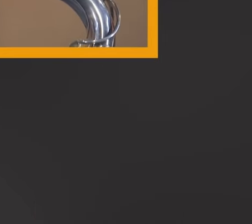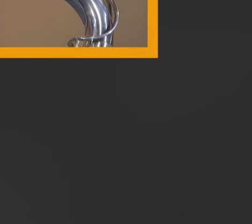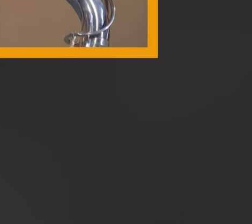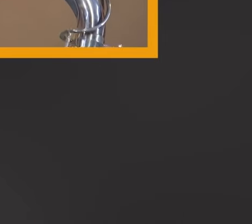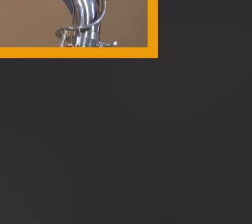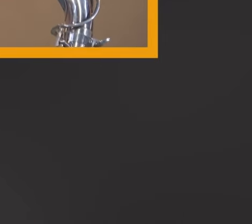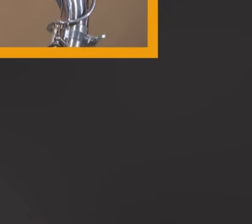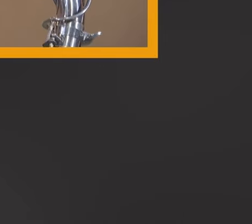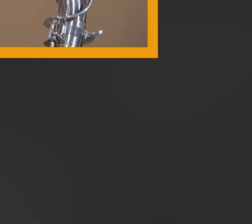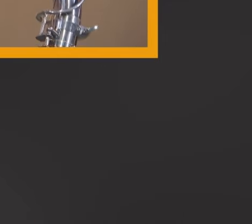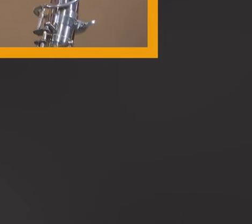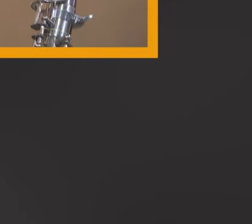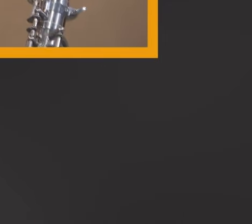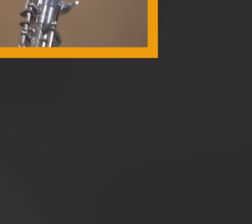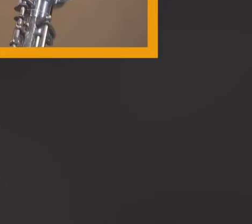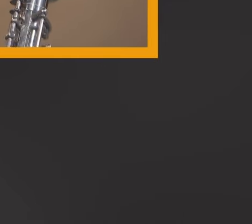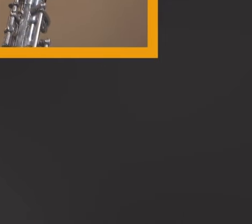Aí.